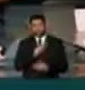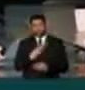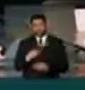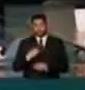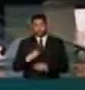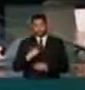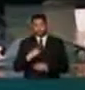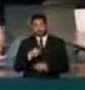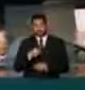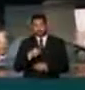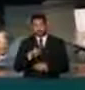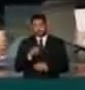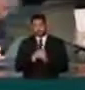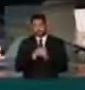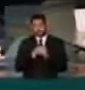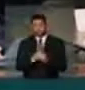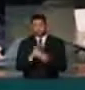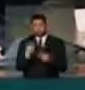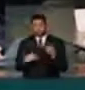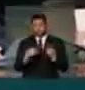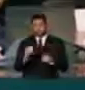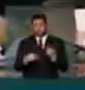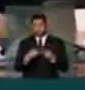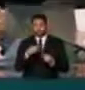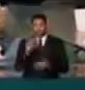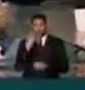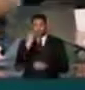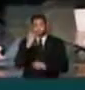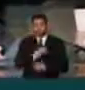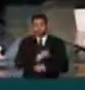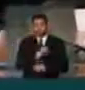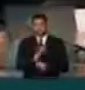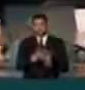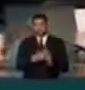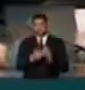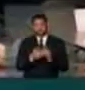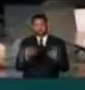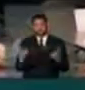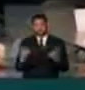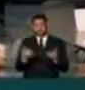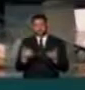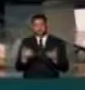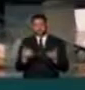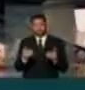tivemos Itamaraty juntos discutindo para facilitar a liberação